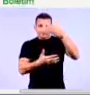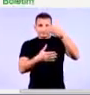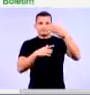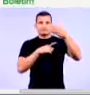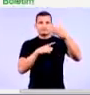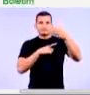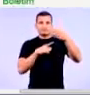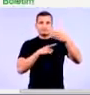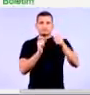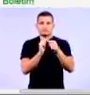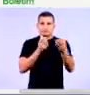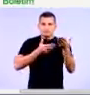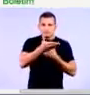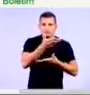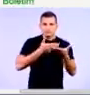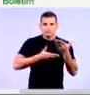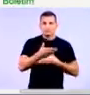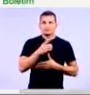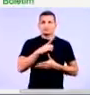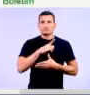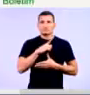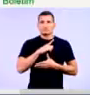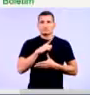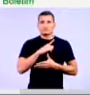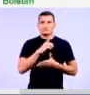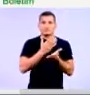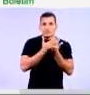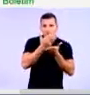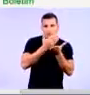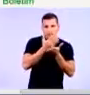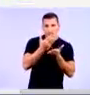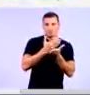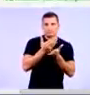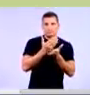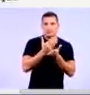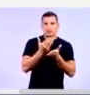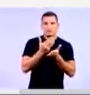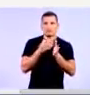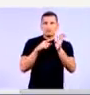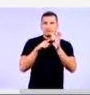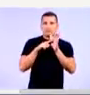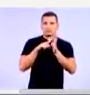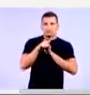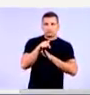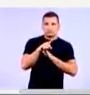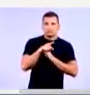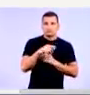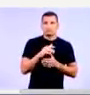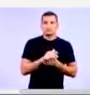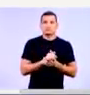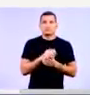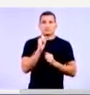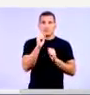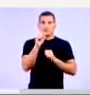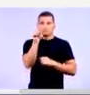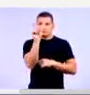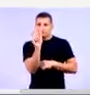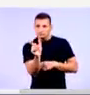fazer a interação. Vai ter a proposição inicial e você deve vir aqui logo abaixo para